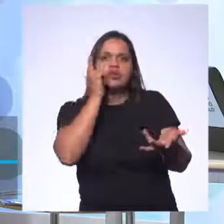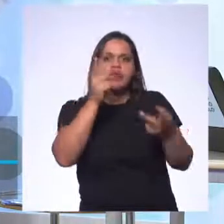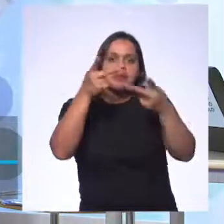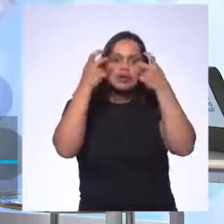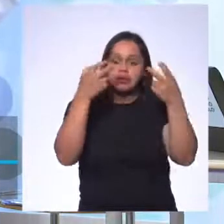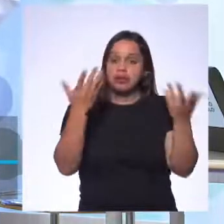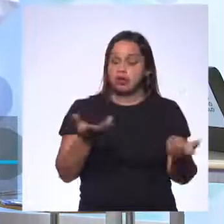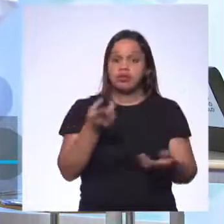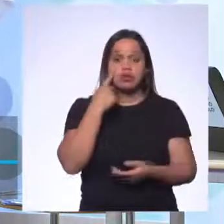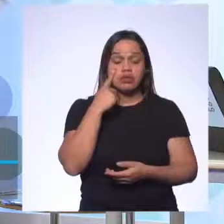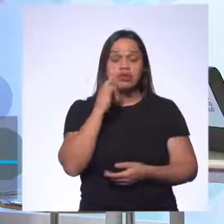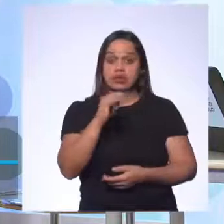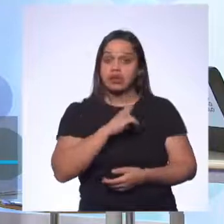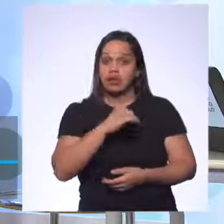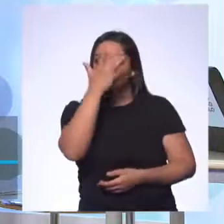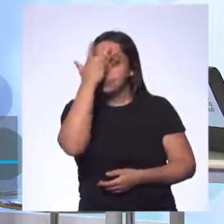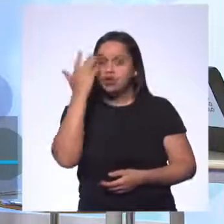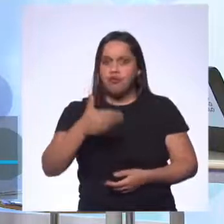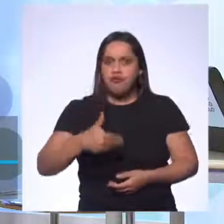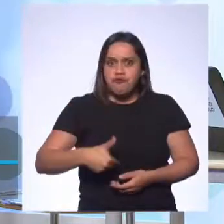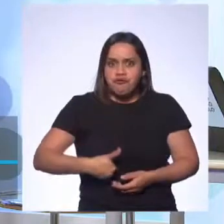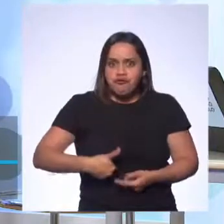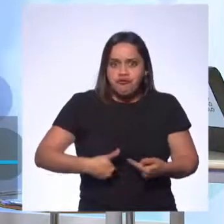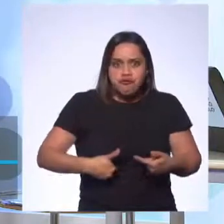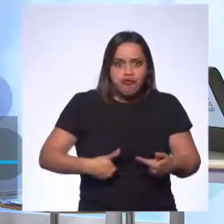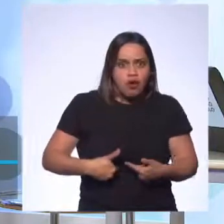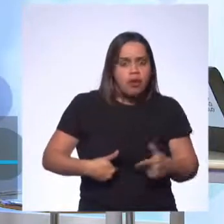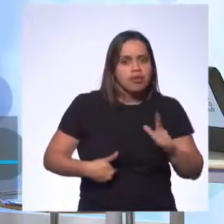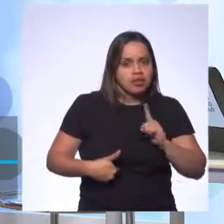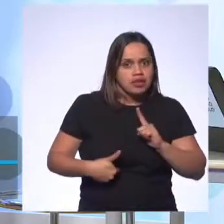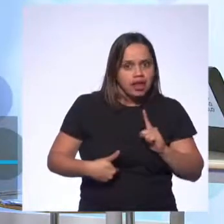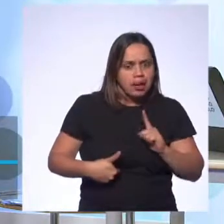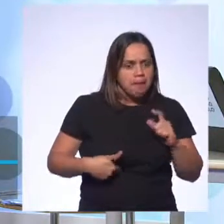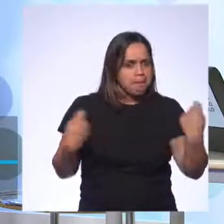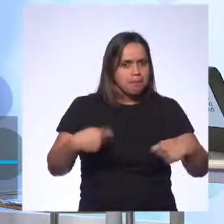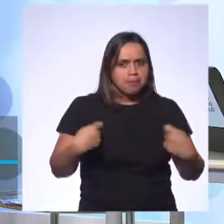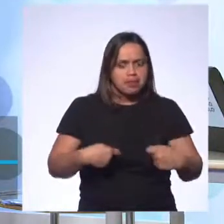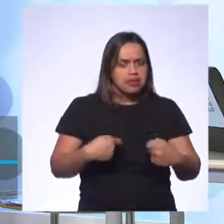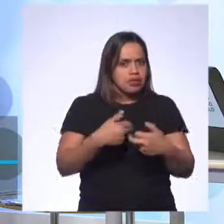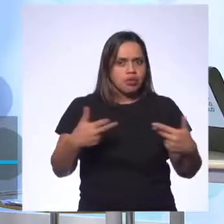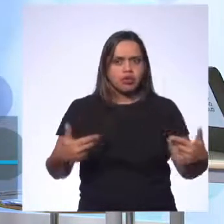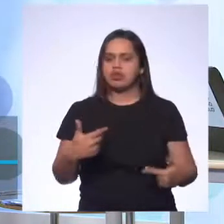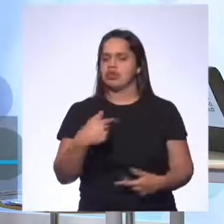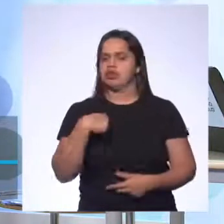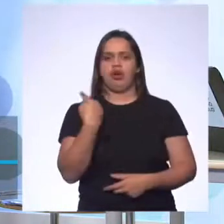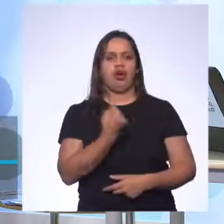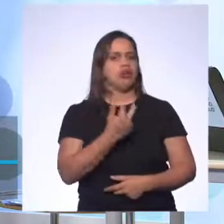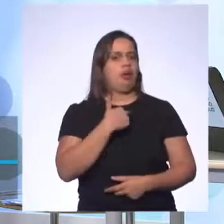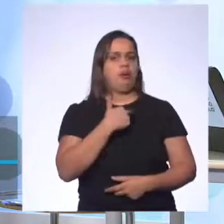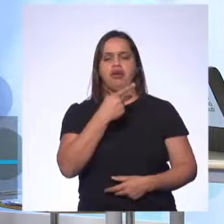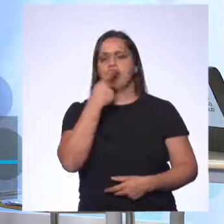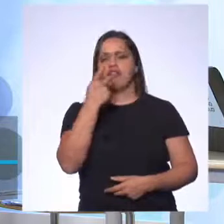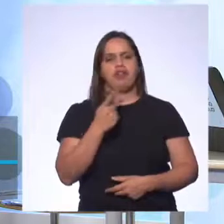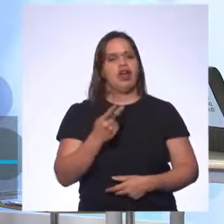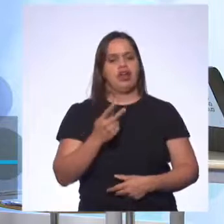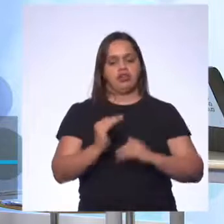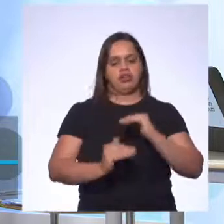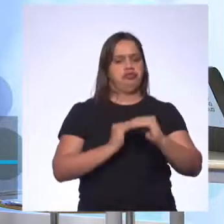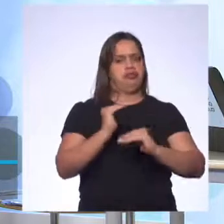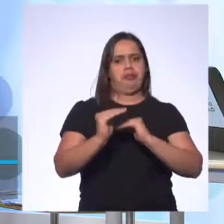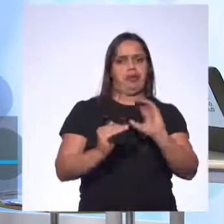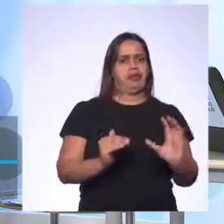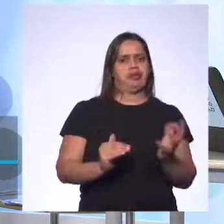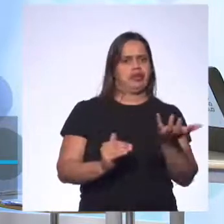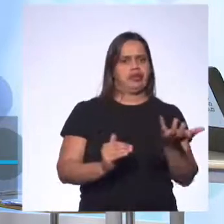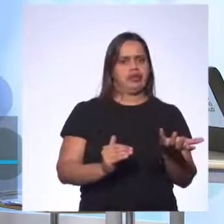tem alguém passando fome, se tem alguém passando de necessidades, a gente não pode dizer que o desenvolvimento está ocorrendo